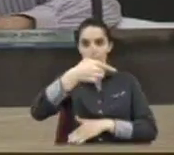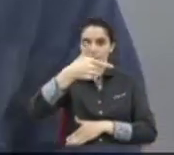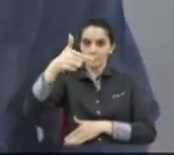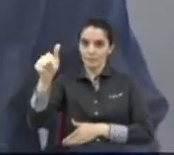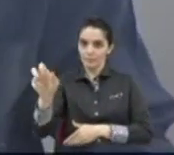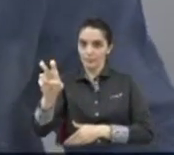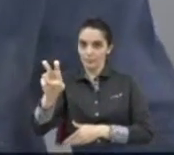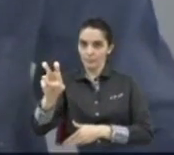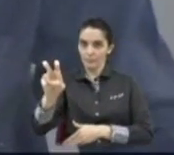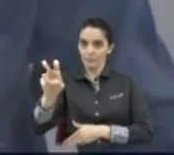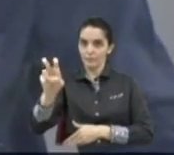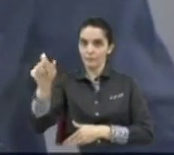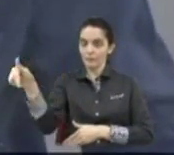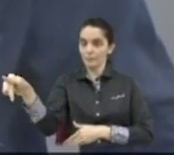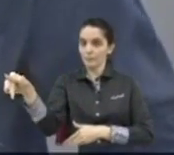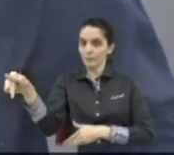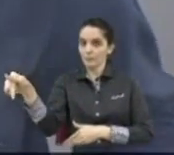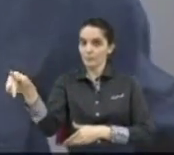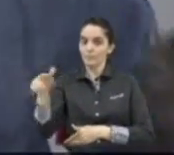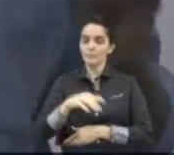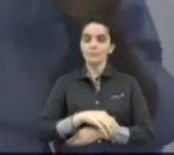257,